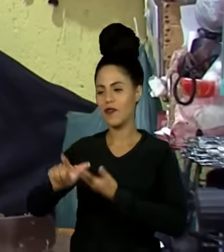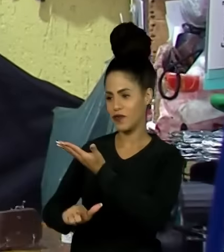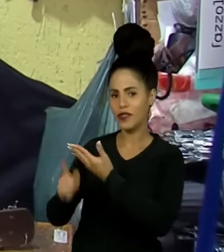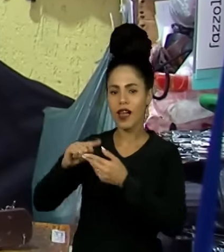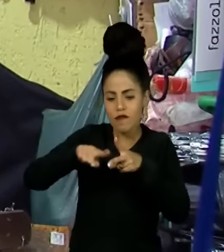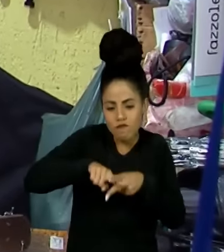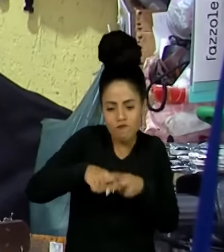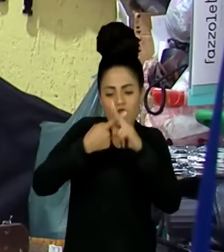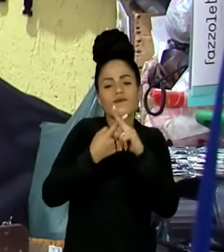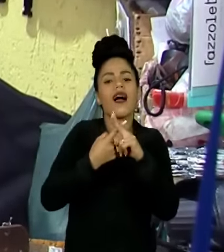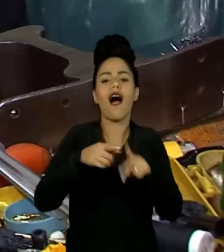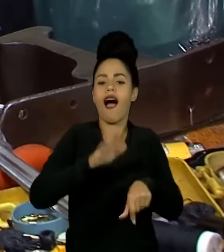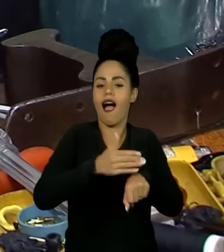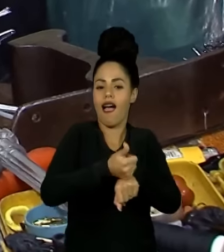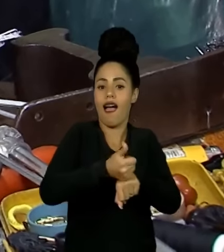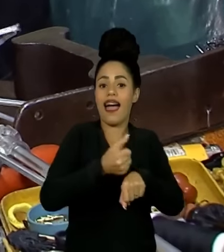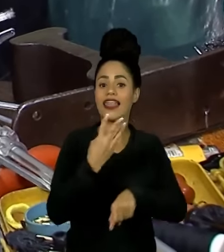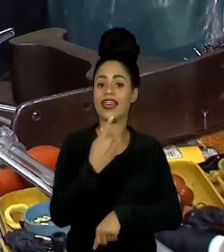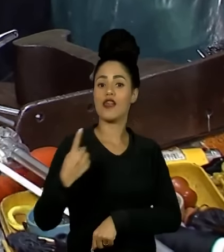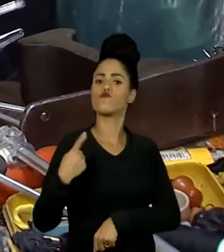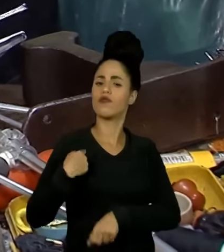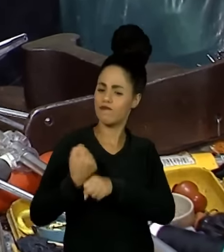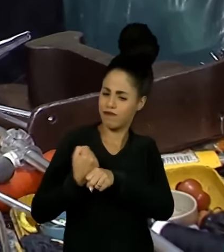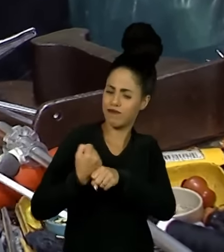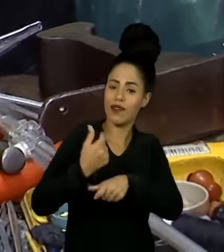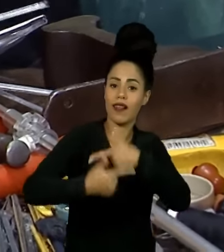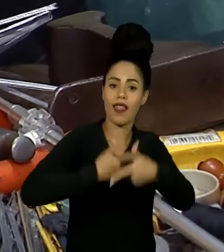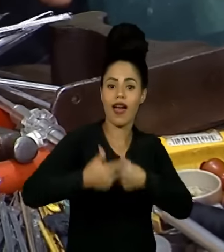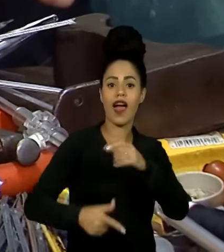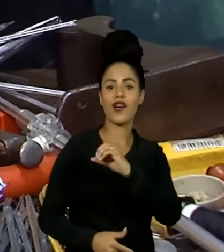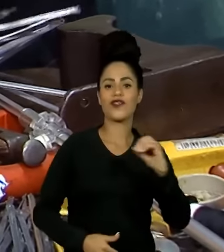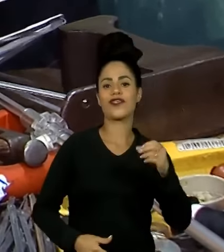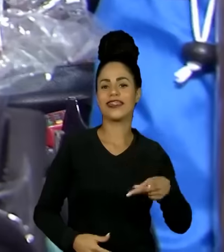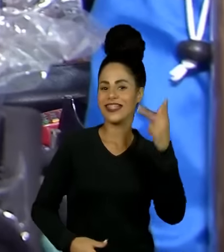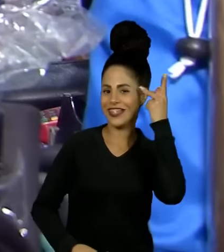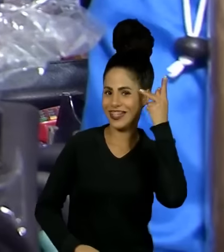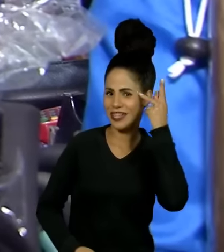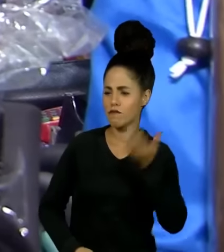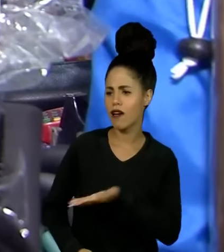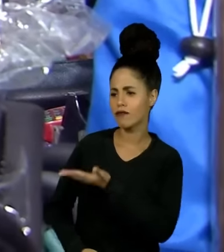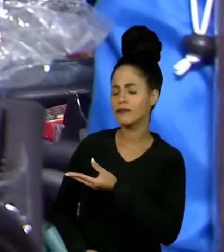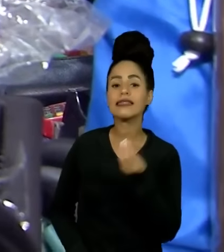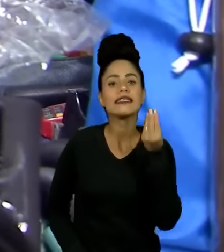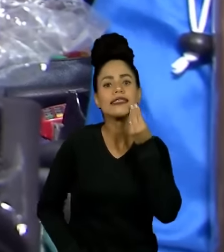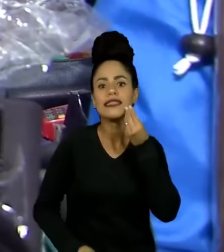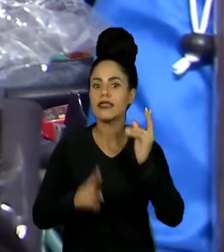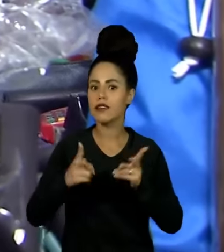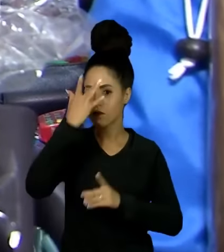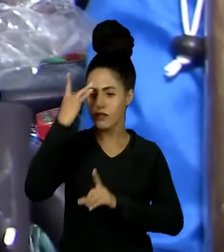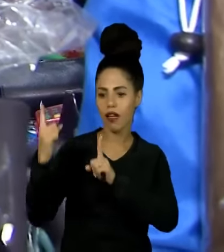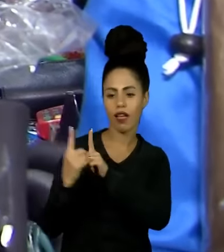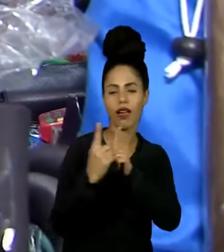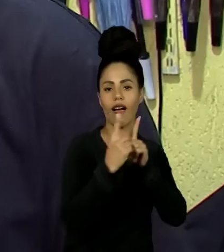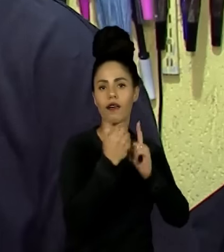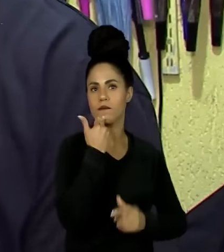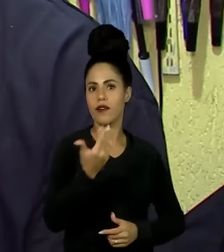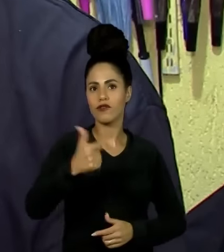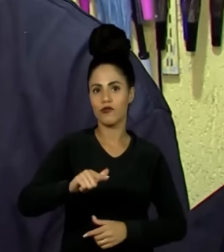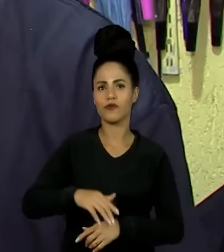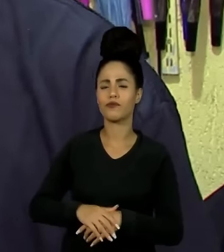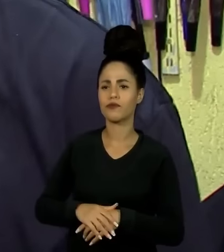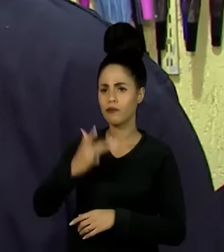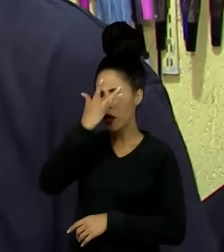concertos profissão há 31 anos, na zona oeste de São Paulo, e sempre tem clientes. Vem